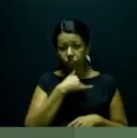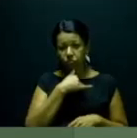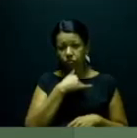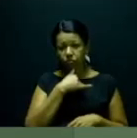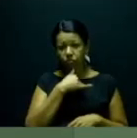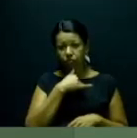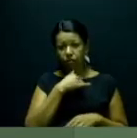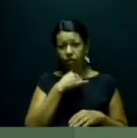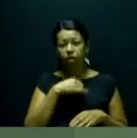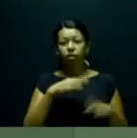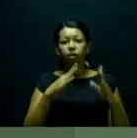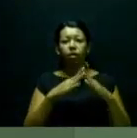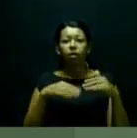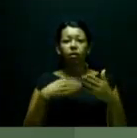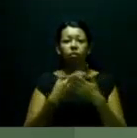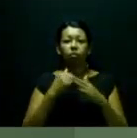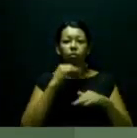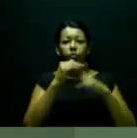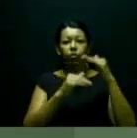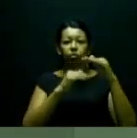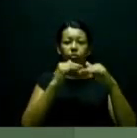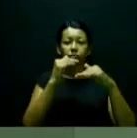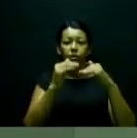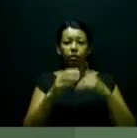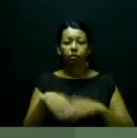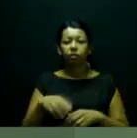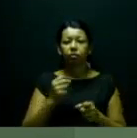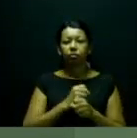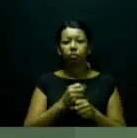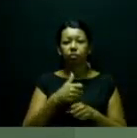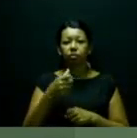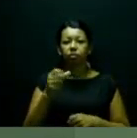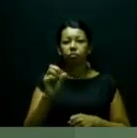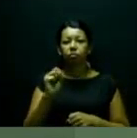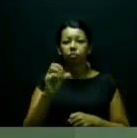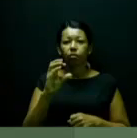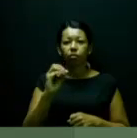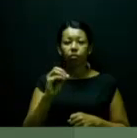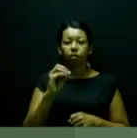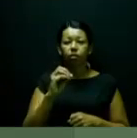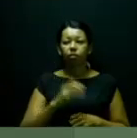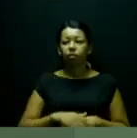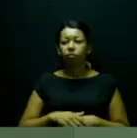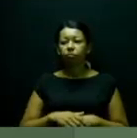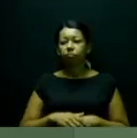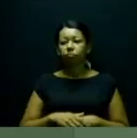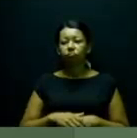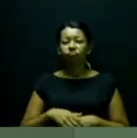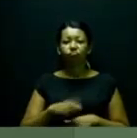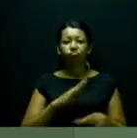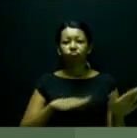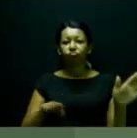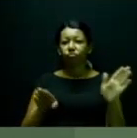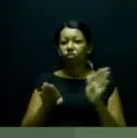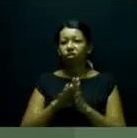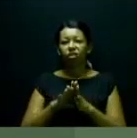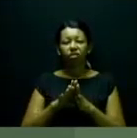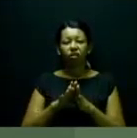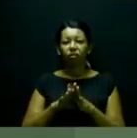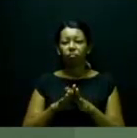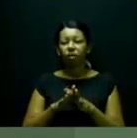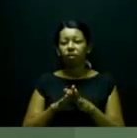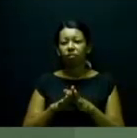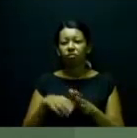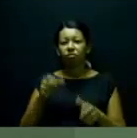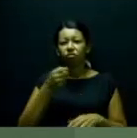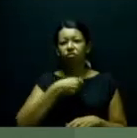escola construída na década de 80, né, com então o governo Passarelli, está totalmente desatualizada, ainda com telha canaleta,